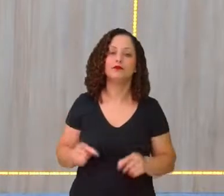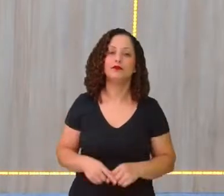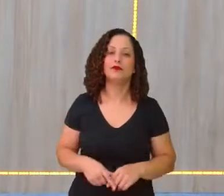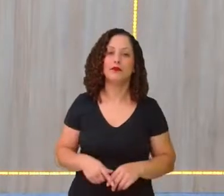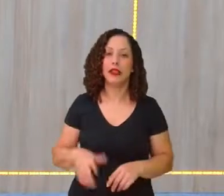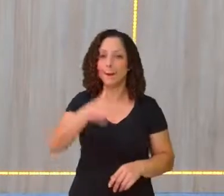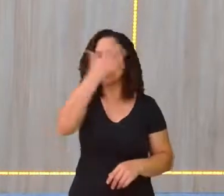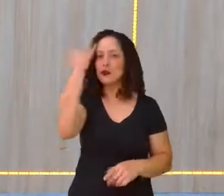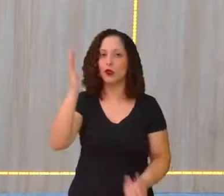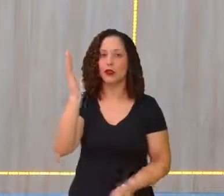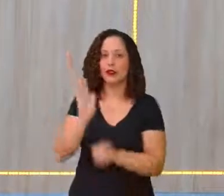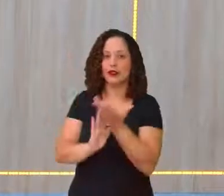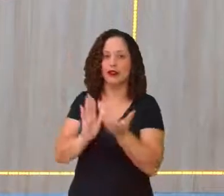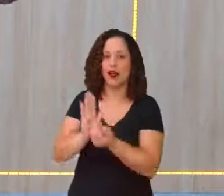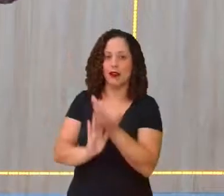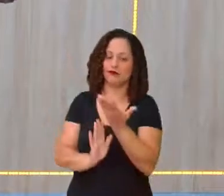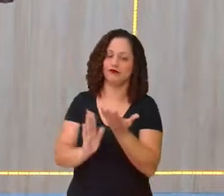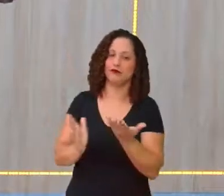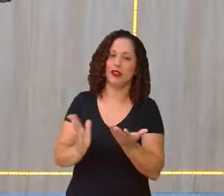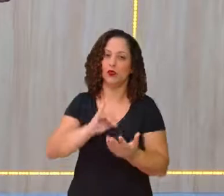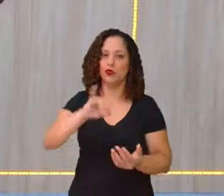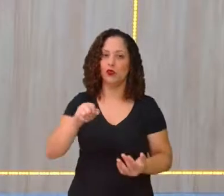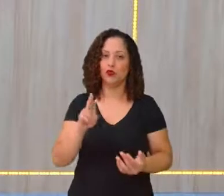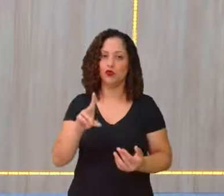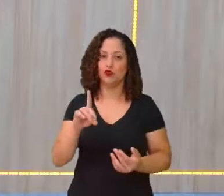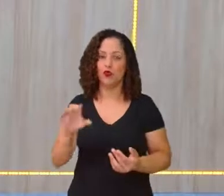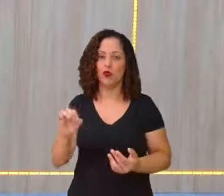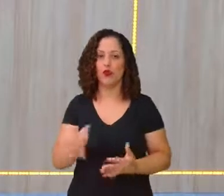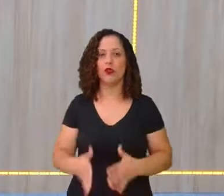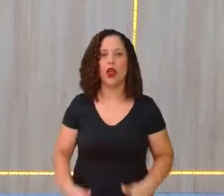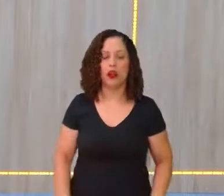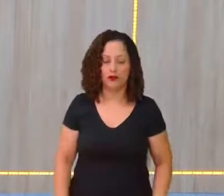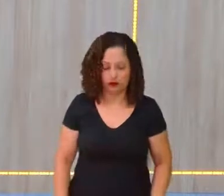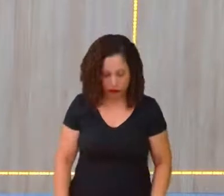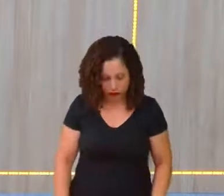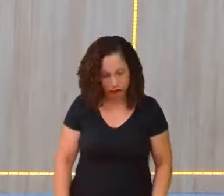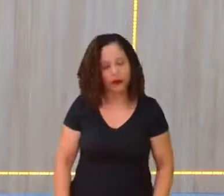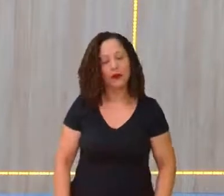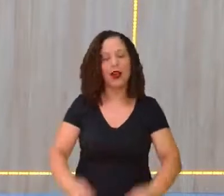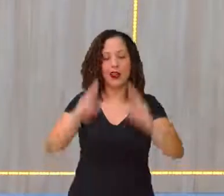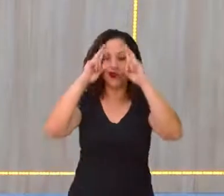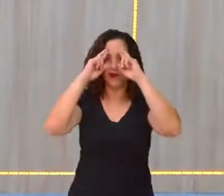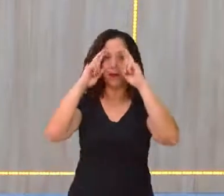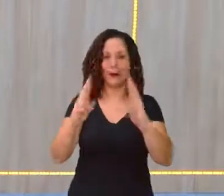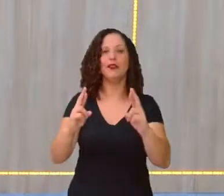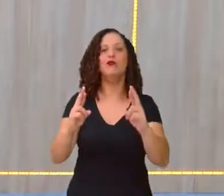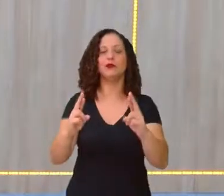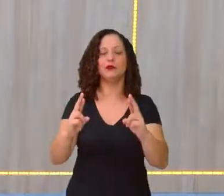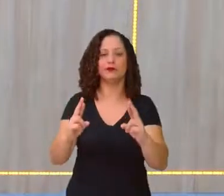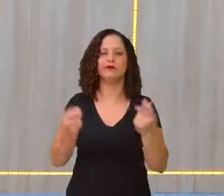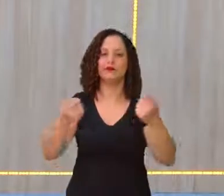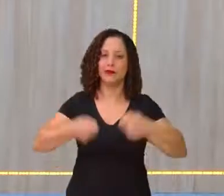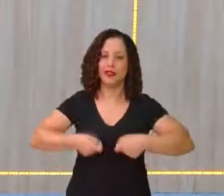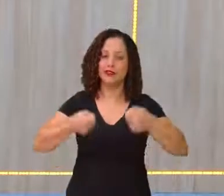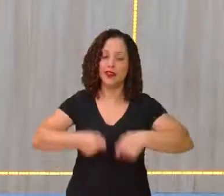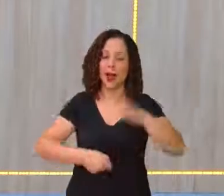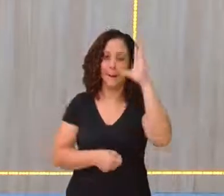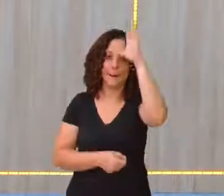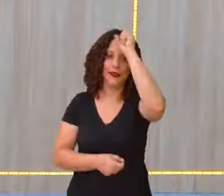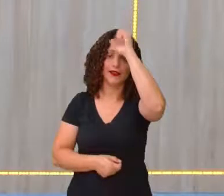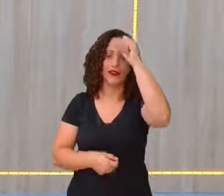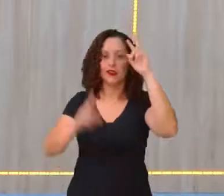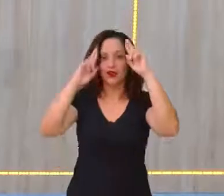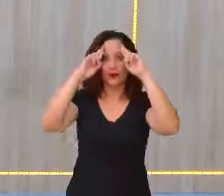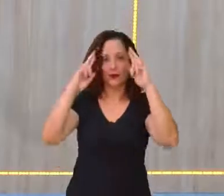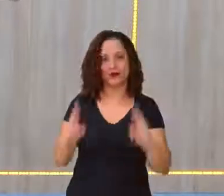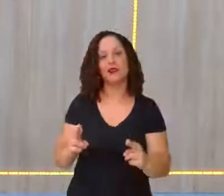do judô, cumprimenta a pessoa mais graduada. Então, tem todo um processo de respeito, né? A gente aprender a